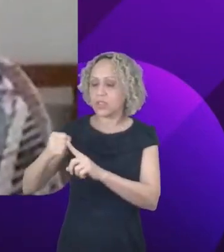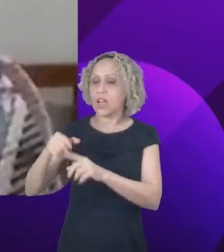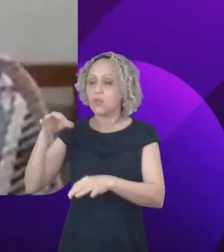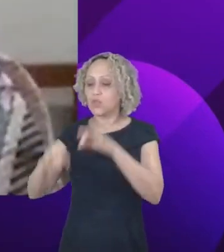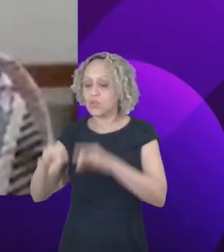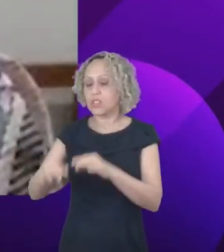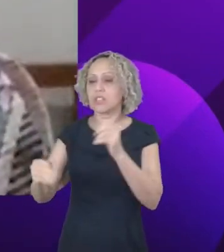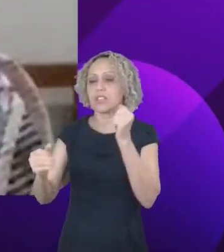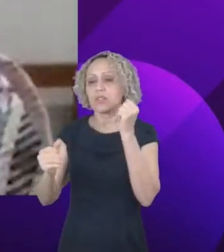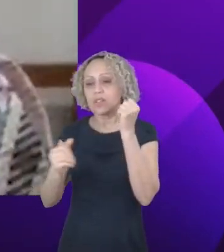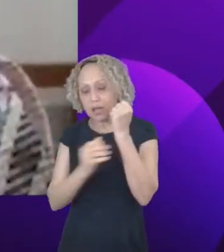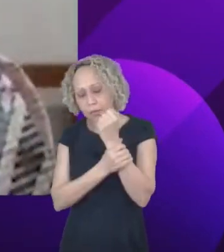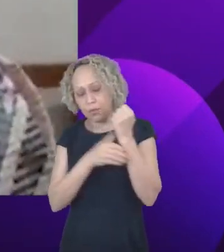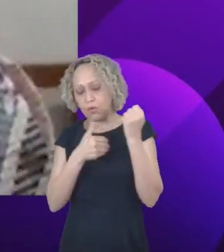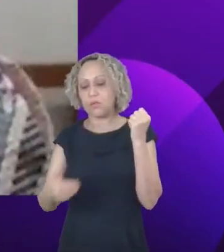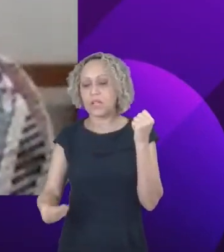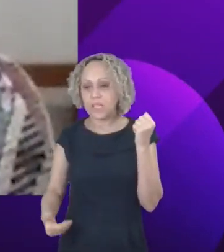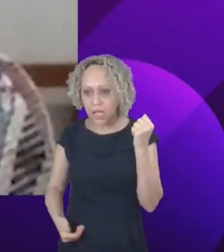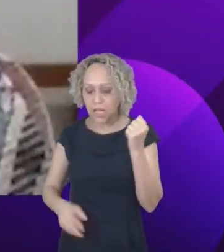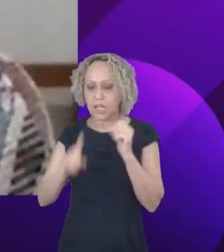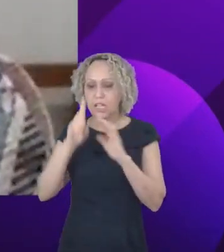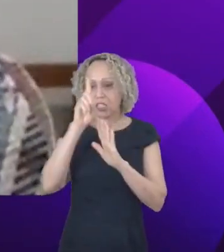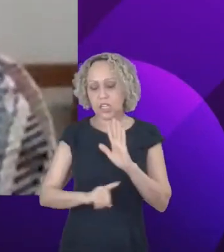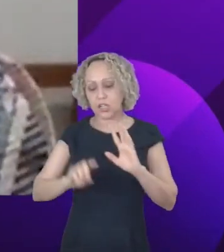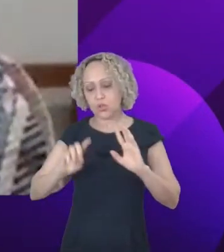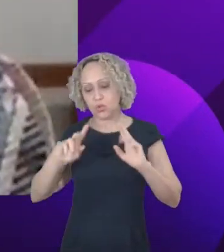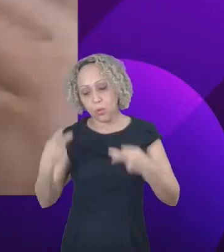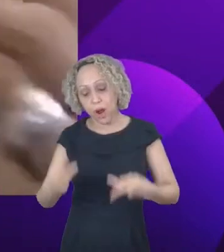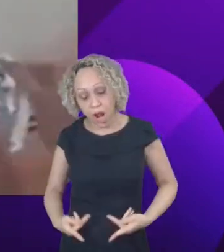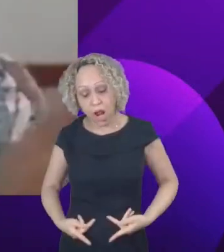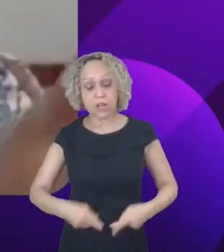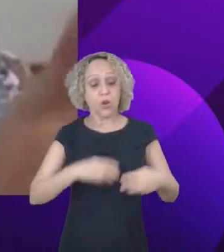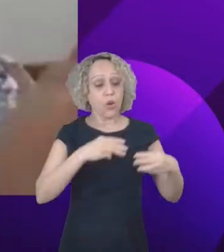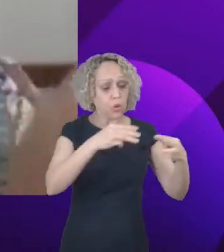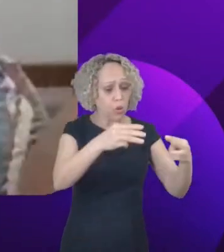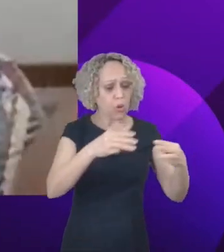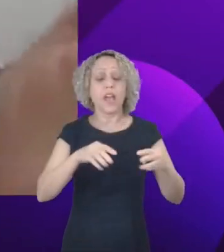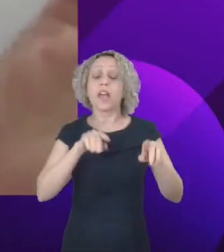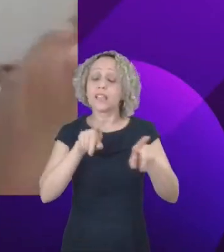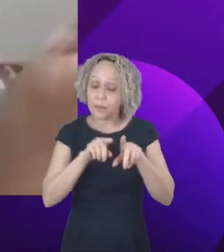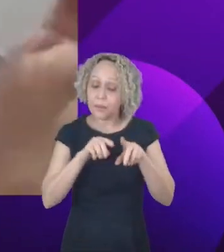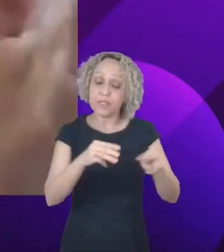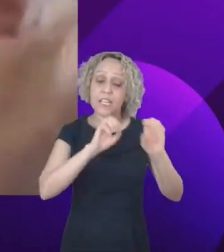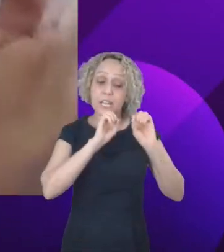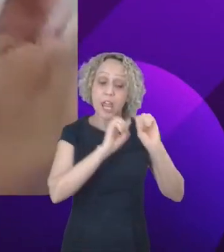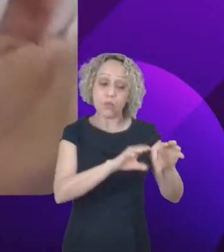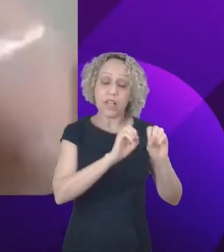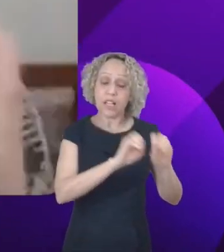e Segurança Pública, Direitos Humanos, educação, porque aí entra a